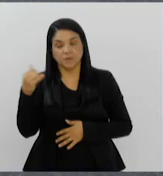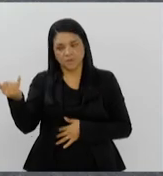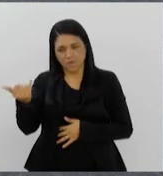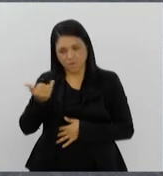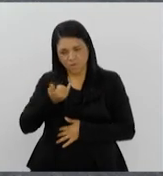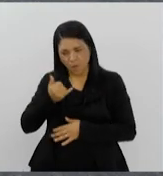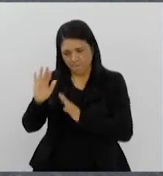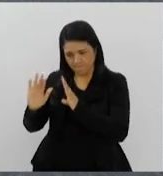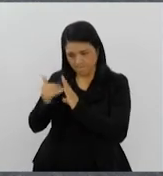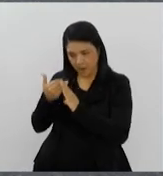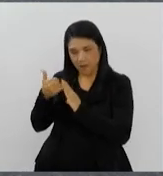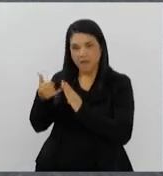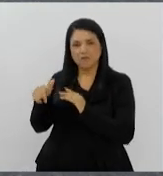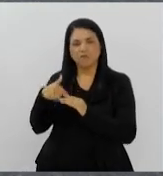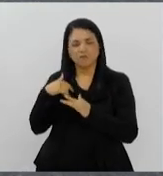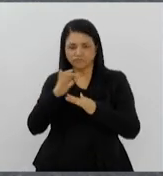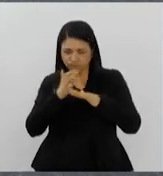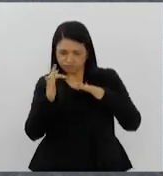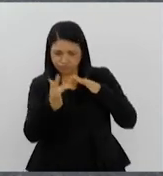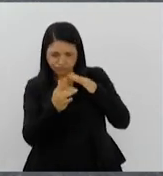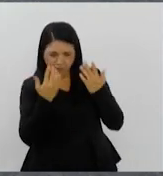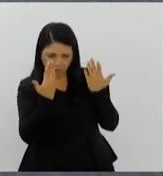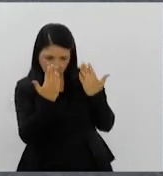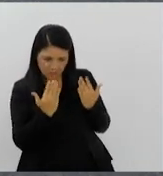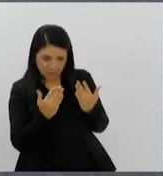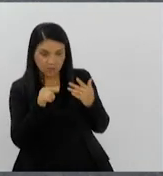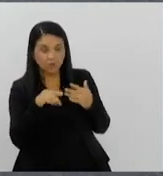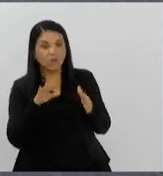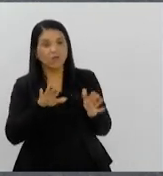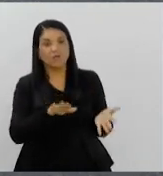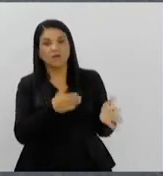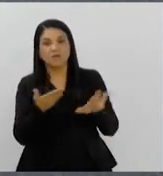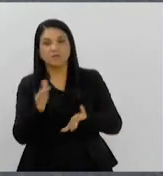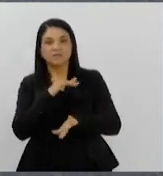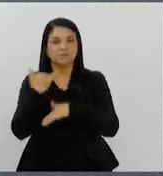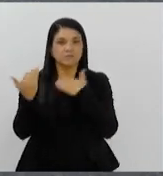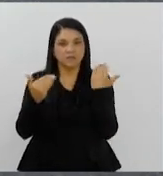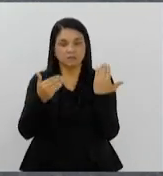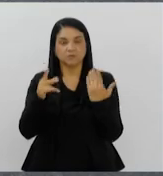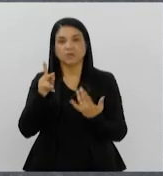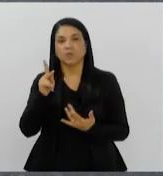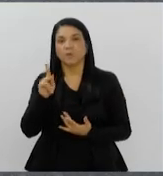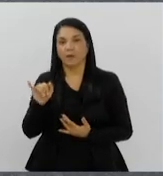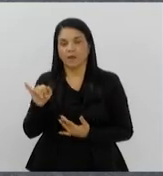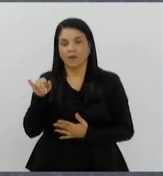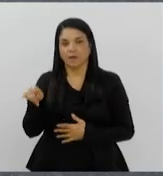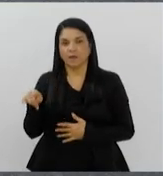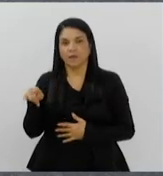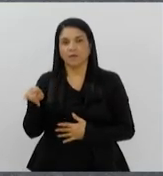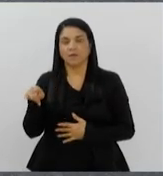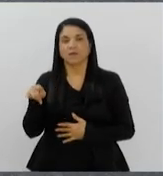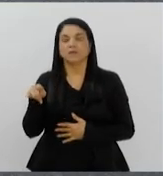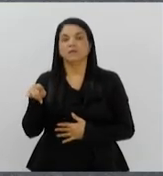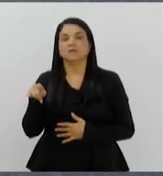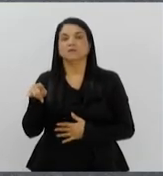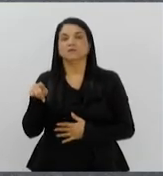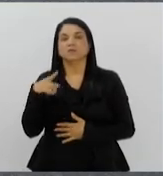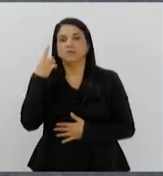nas redes a comunicação do falecimento do pai do nosso querido companheiro Vitor